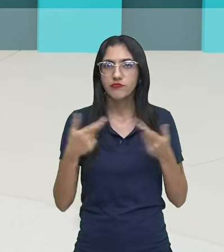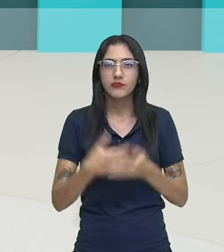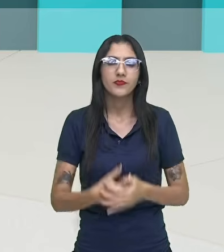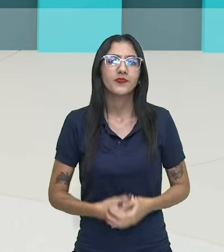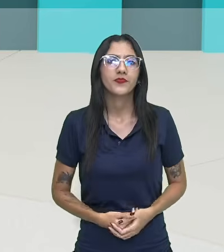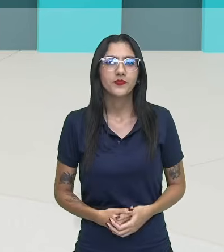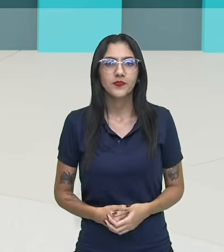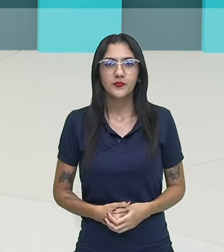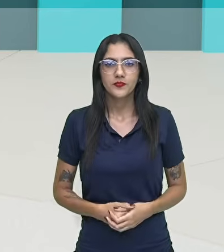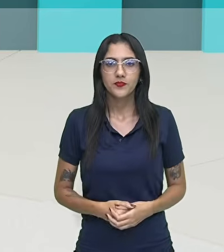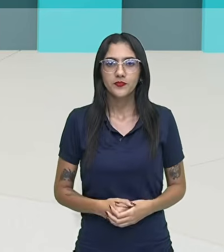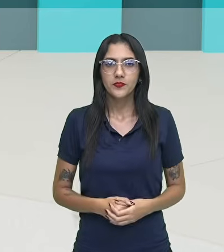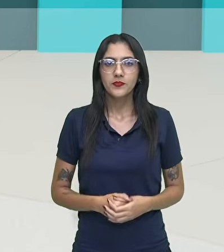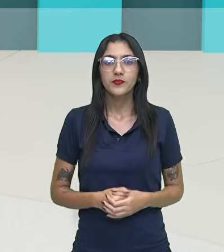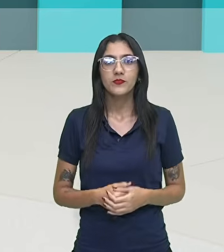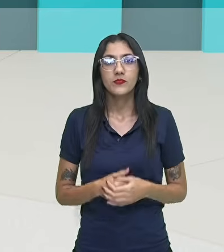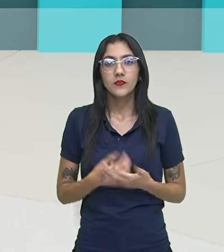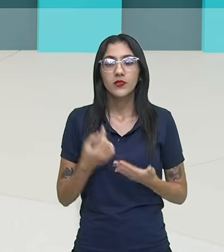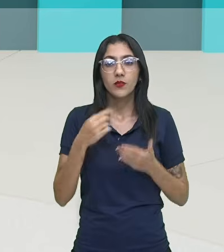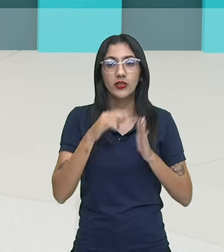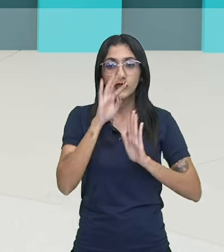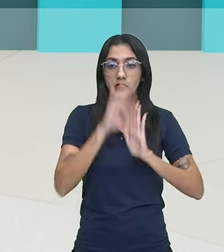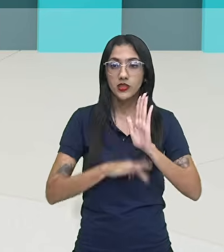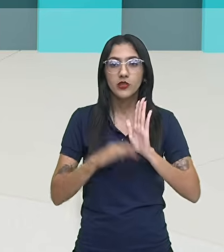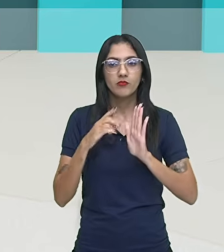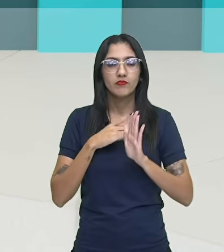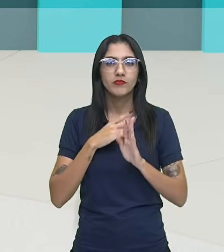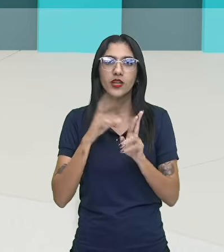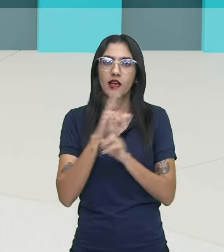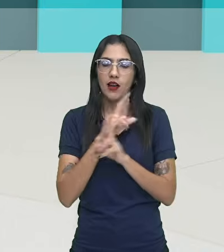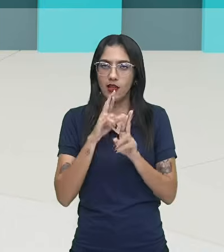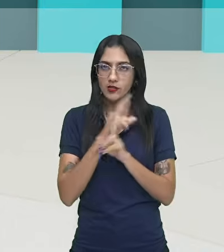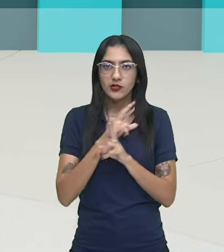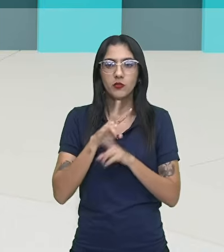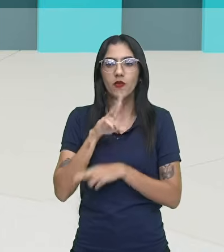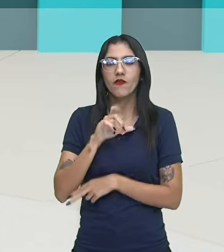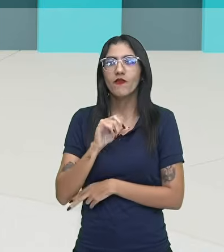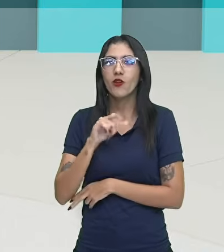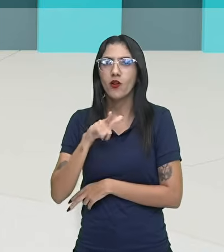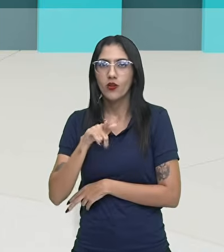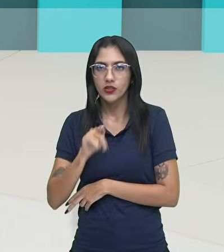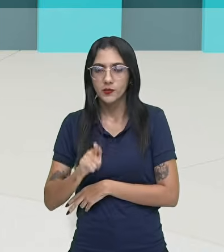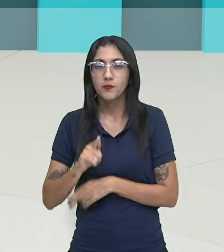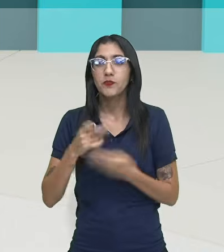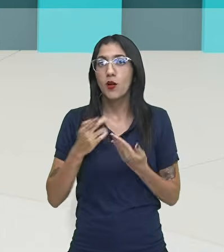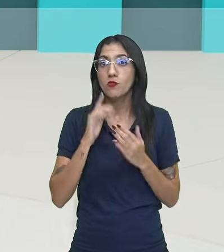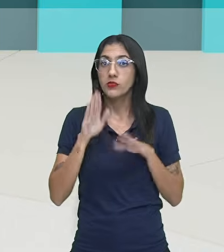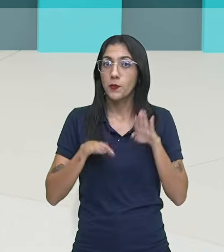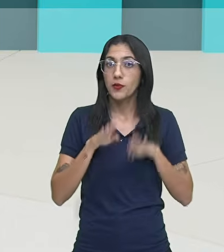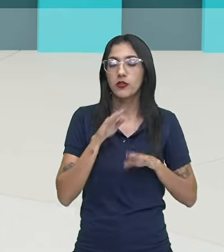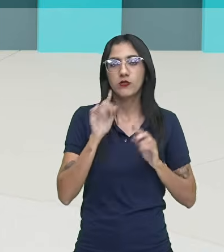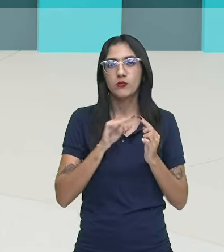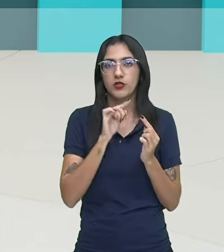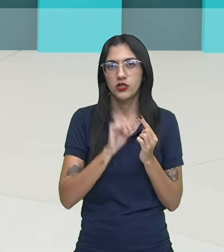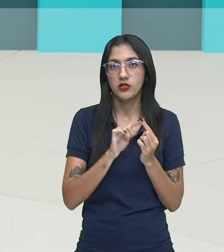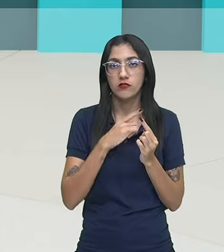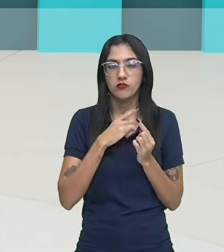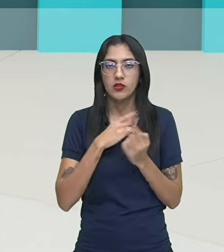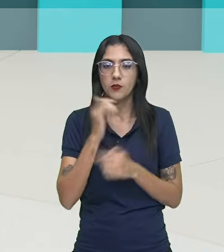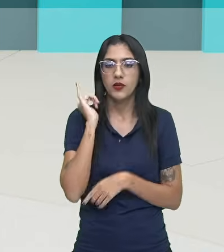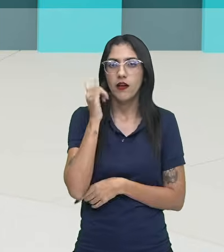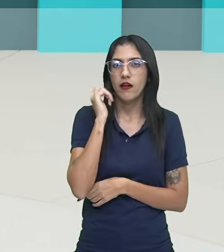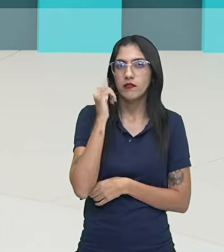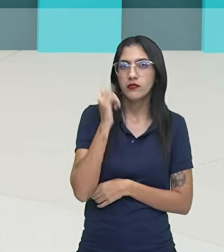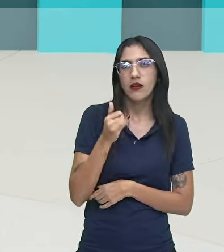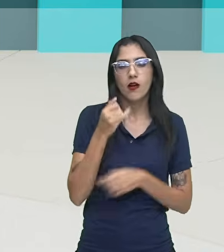bom? Então, esses textos vão fazer parte aí do vlog. Dependendo do objetivo, a gente vai ter ou uma narração,